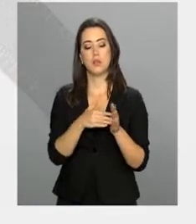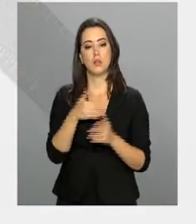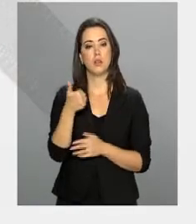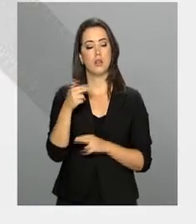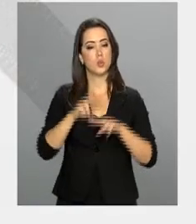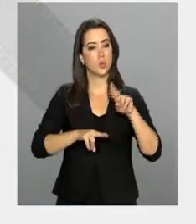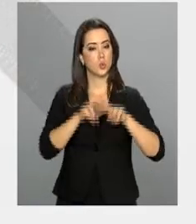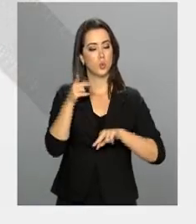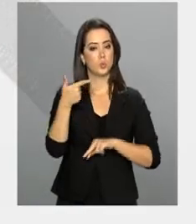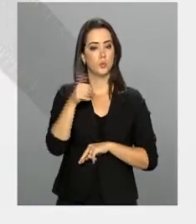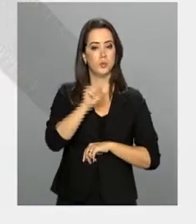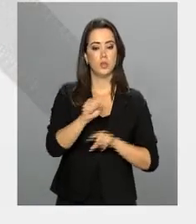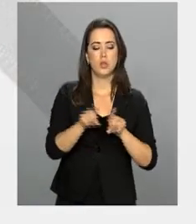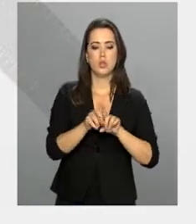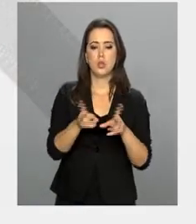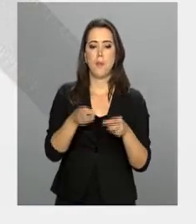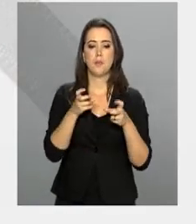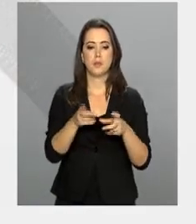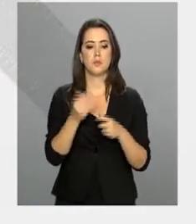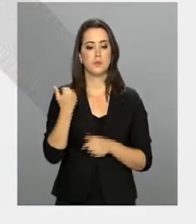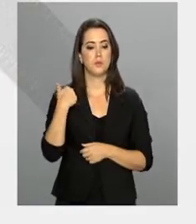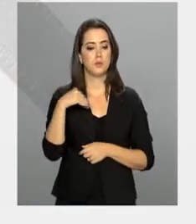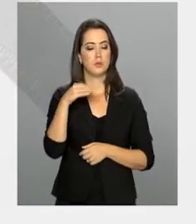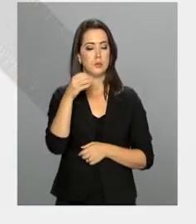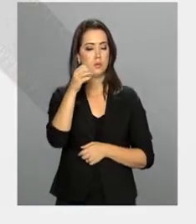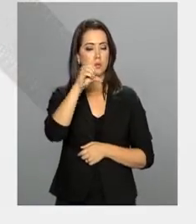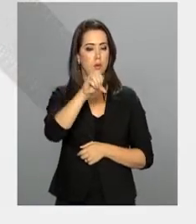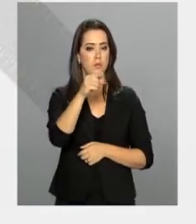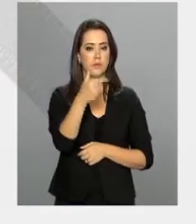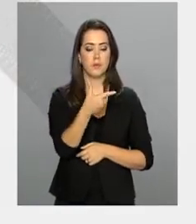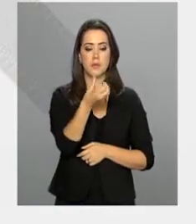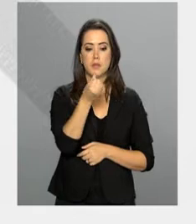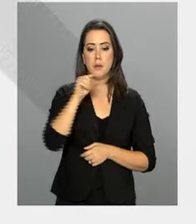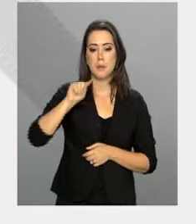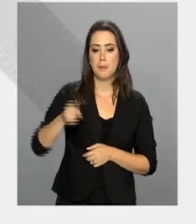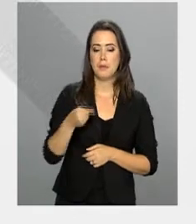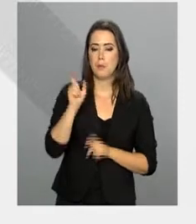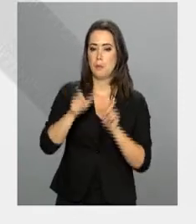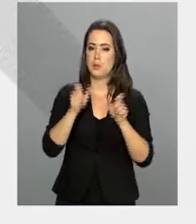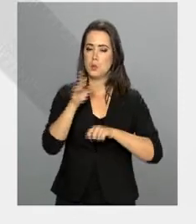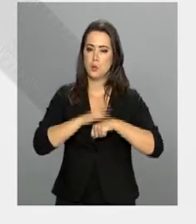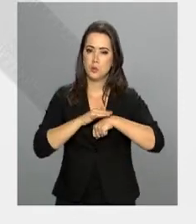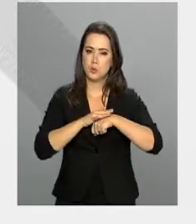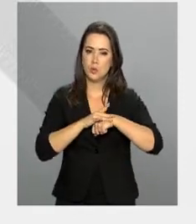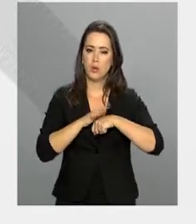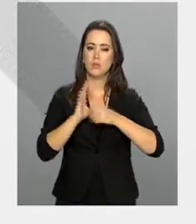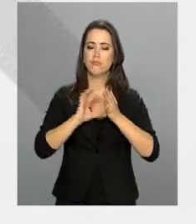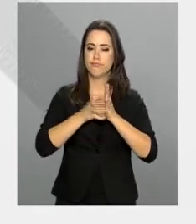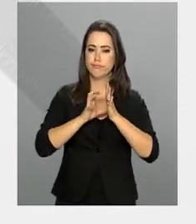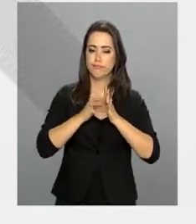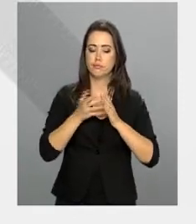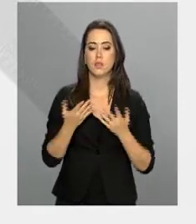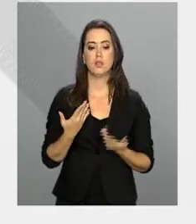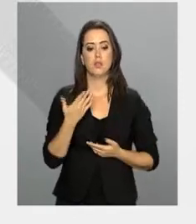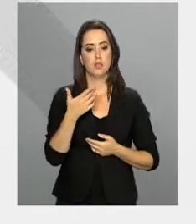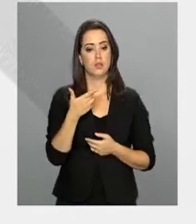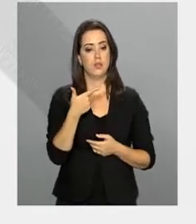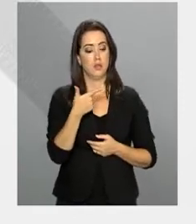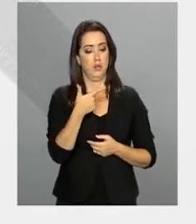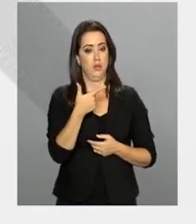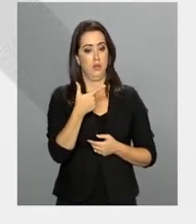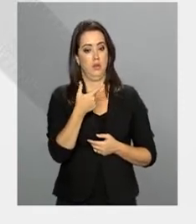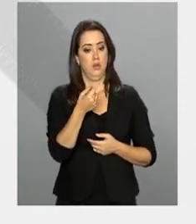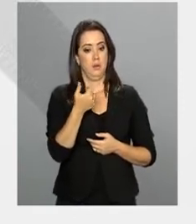identificados 926 mil casos de aids no brasil entre 2012 e 2017